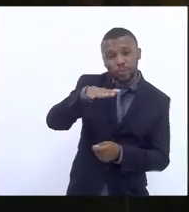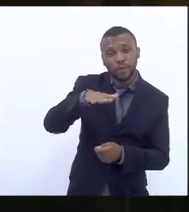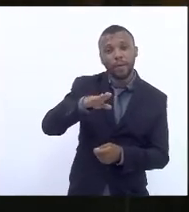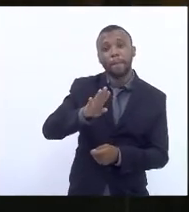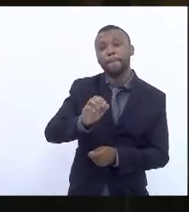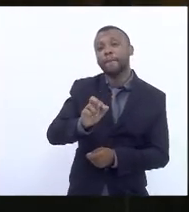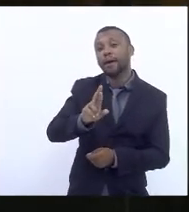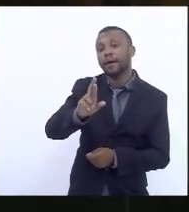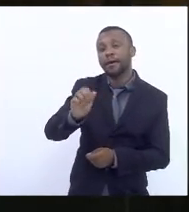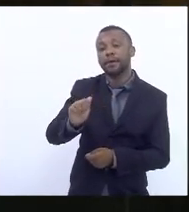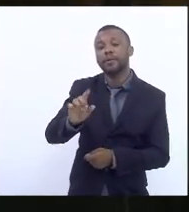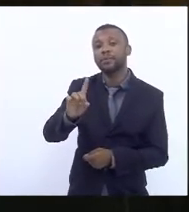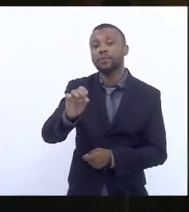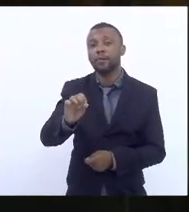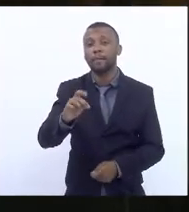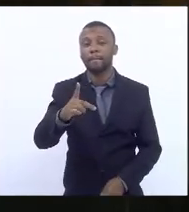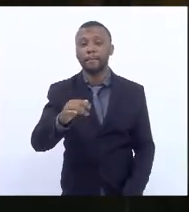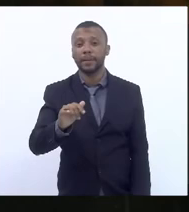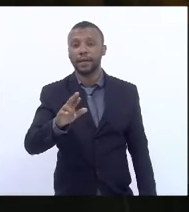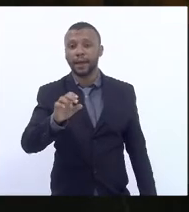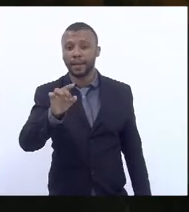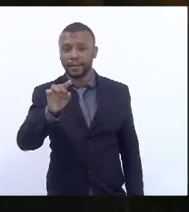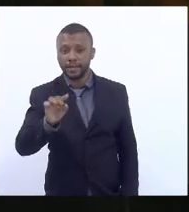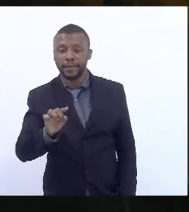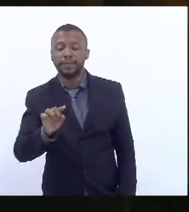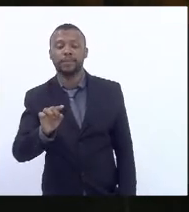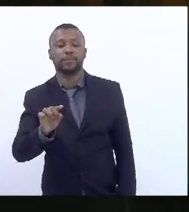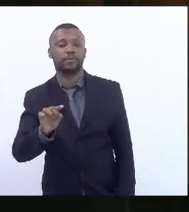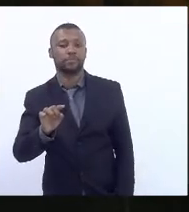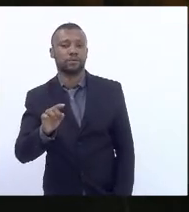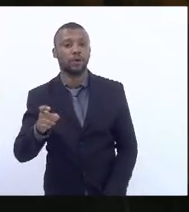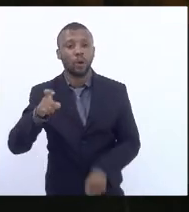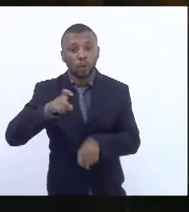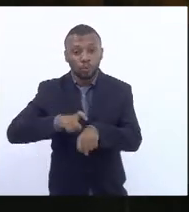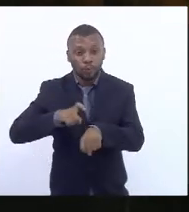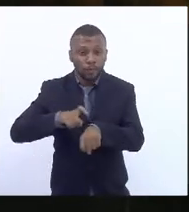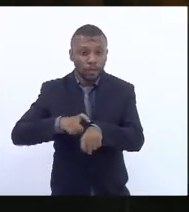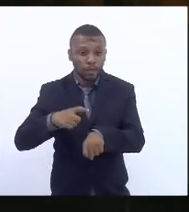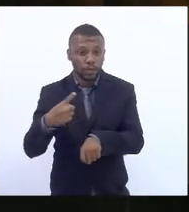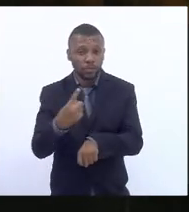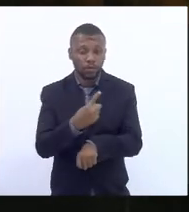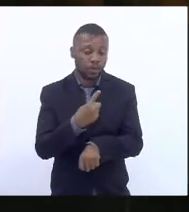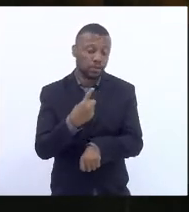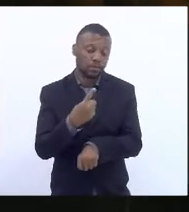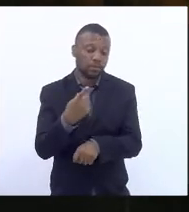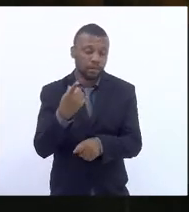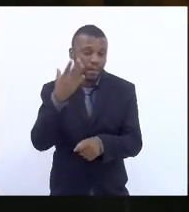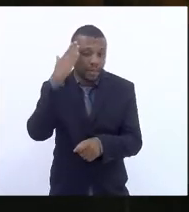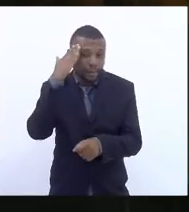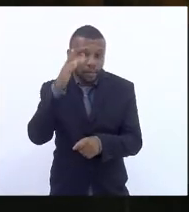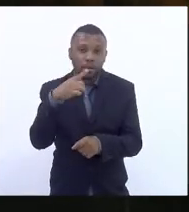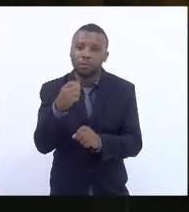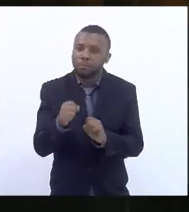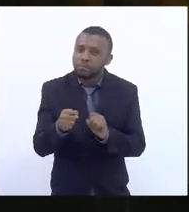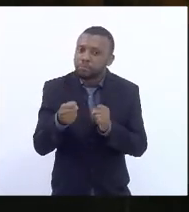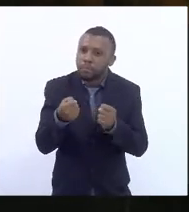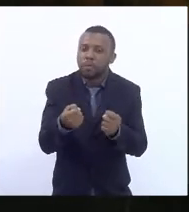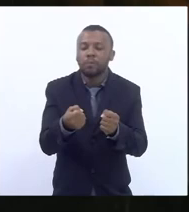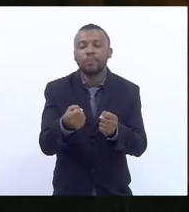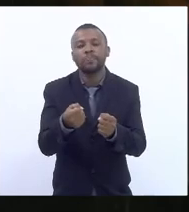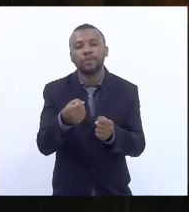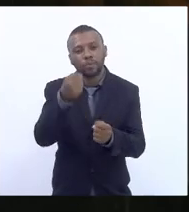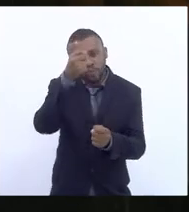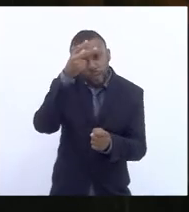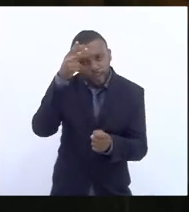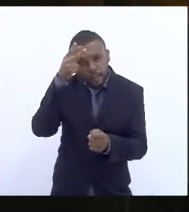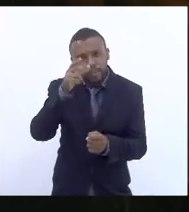do Piraí. Pois quando a gente, todos sabem que a gente se empenha em ajudar a cidade de Barra do Piraí através